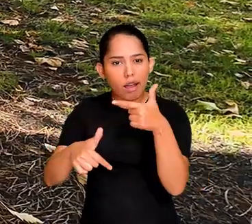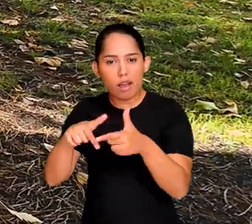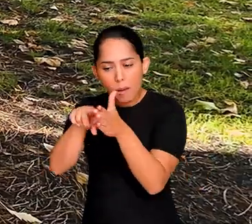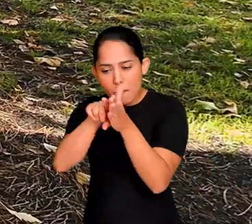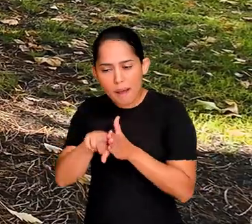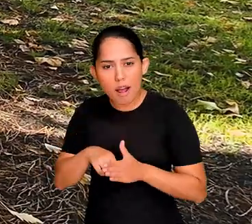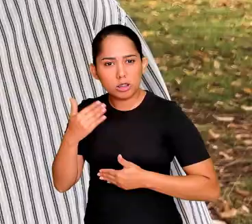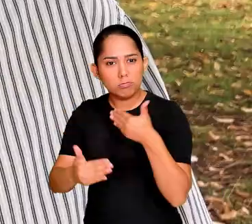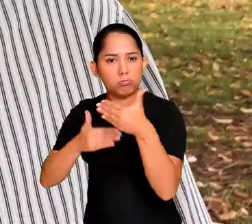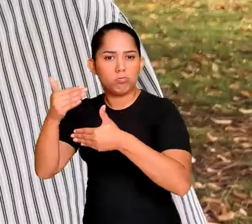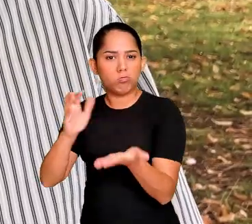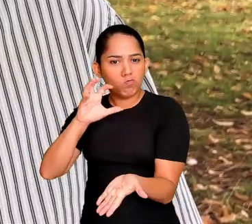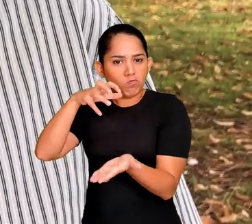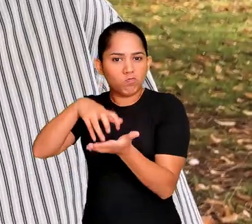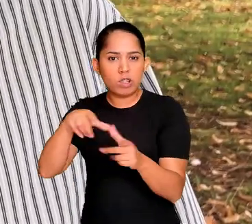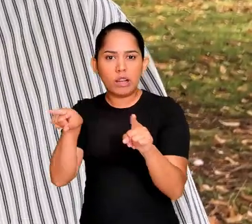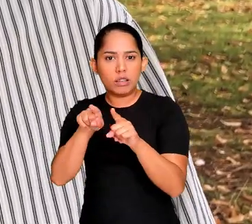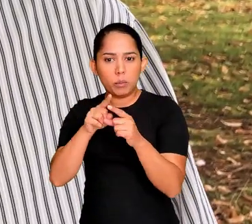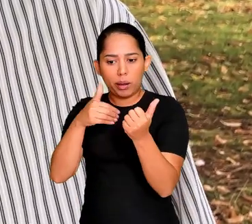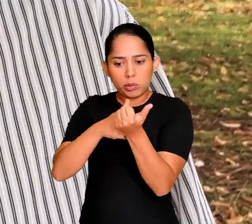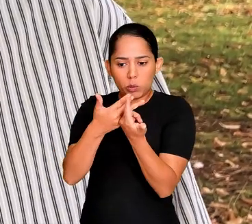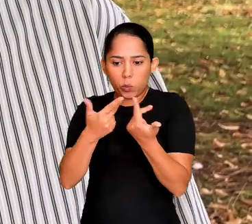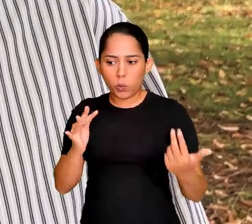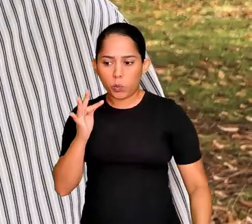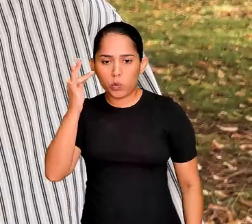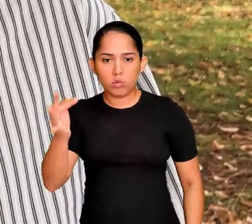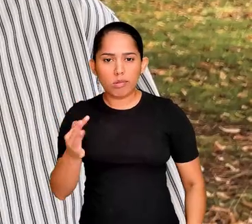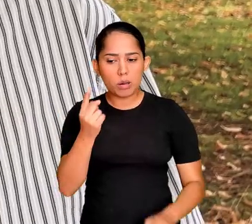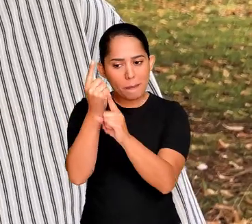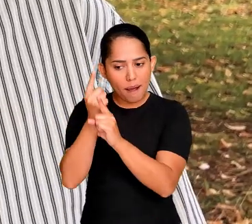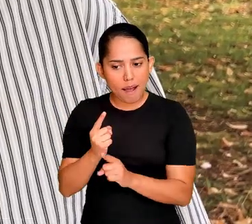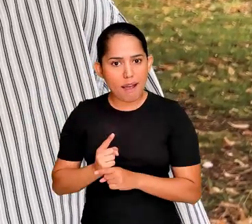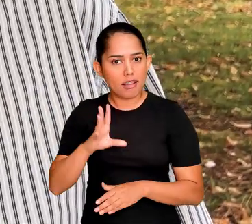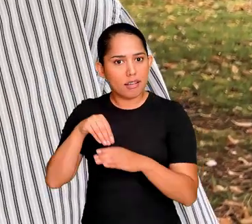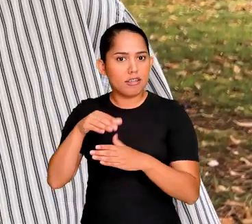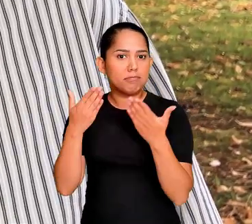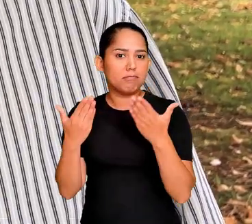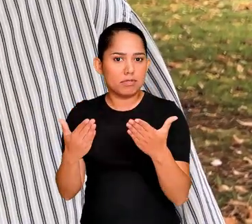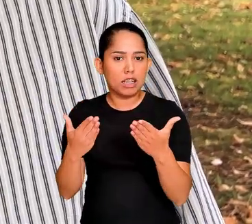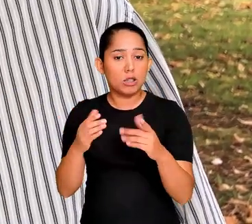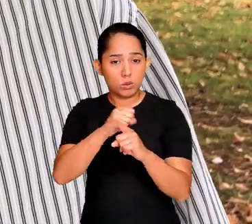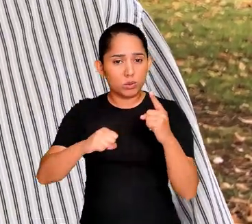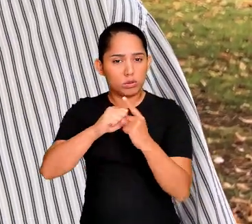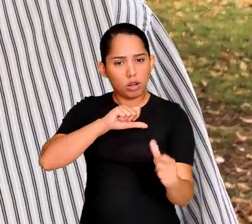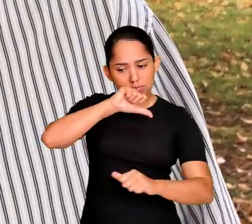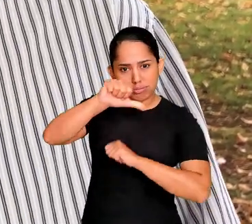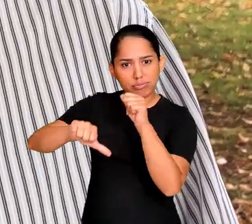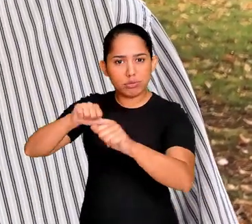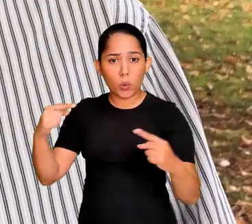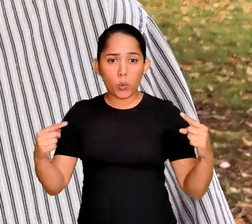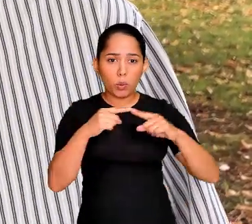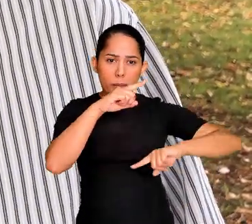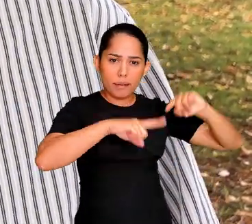investigación y de desarrollo, centros de los misterios hacia el futuro y transformaciones sociales que vienen